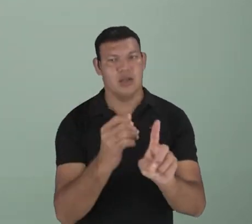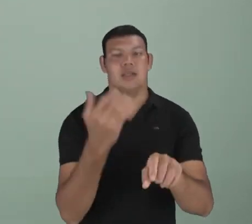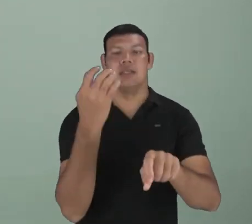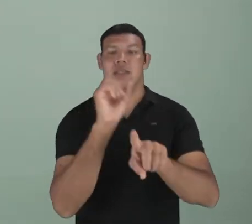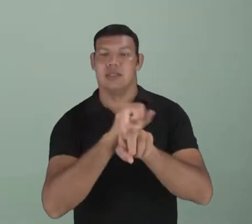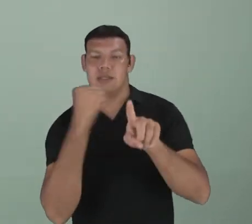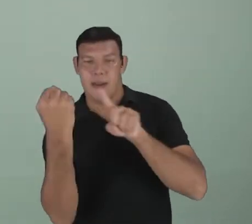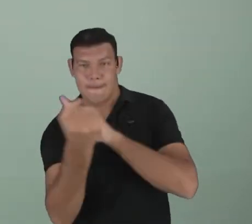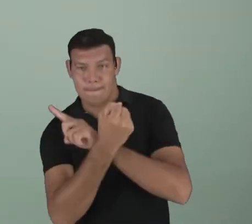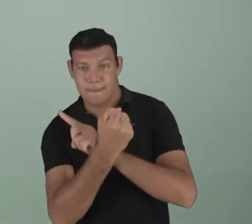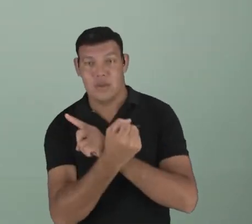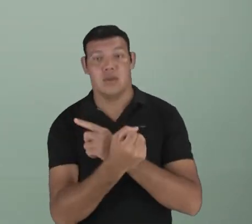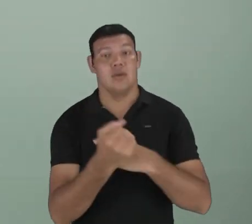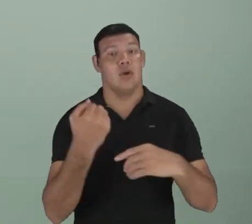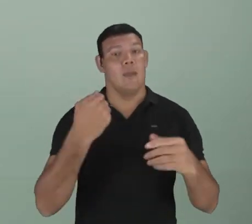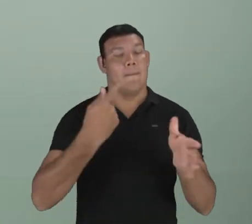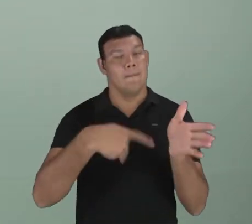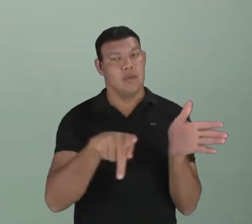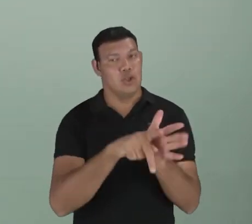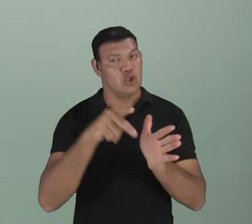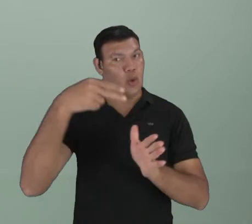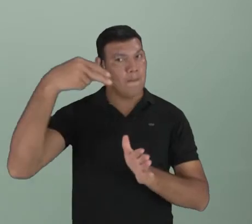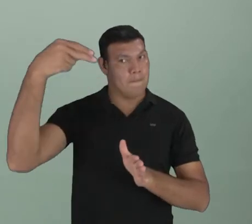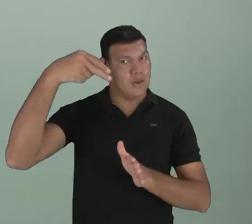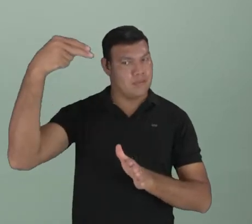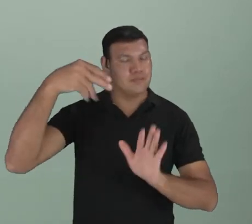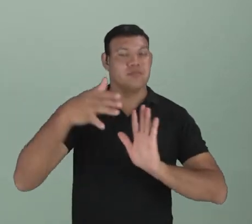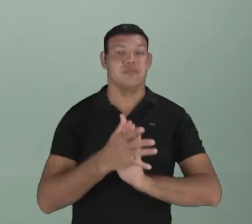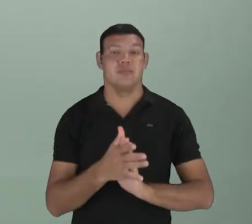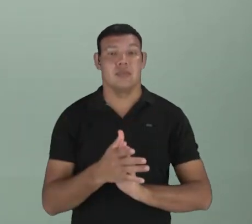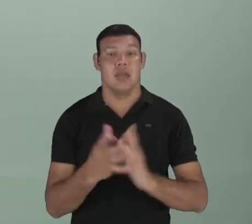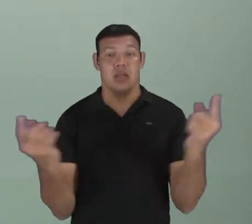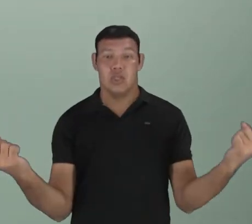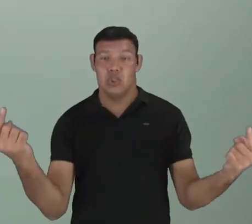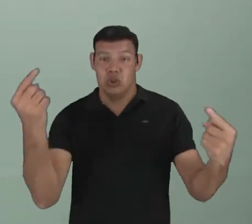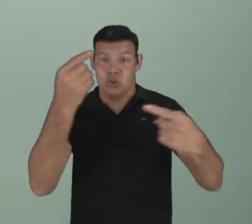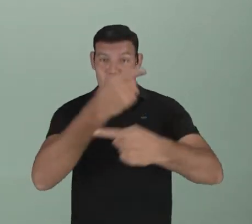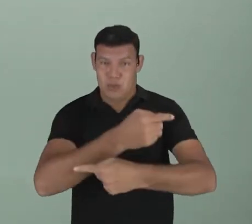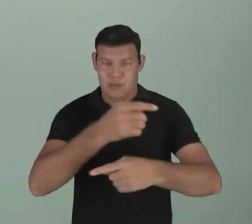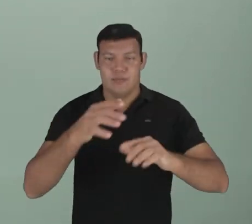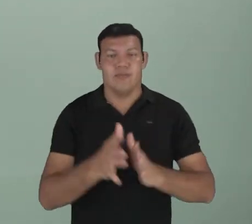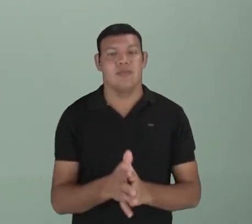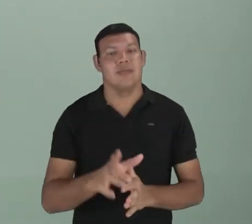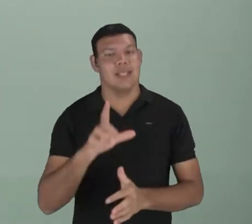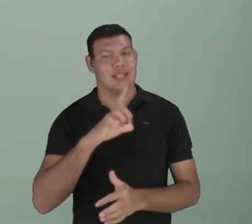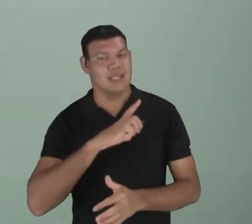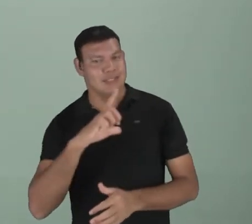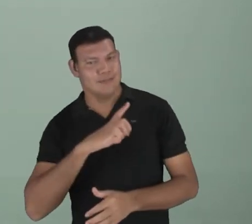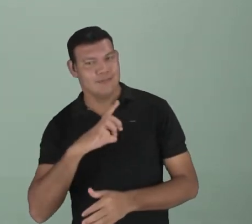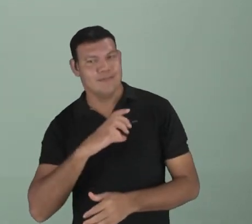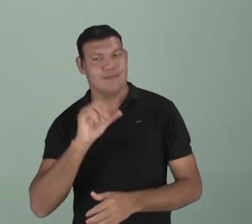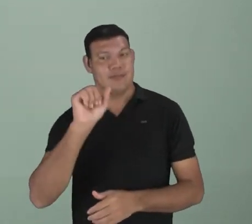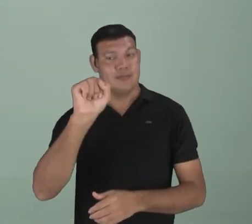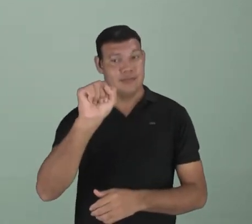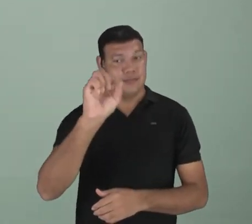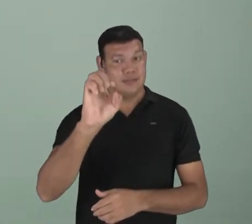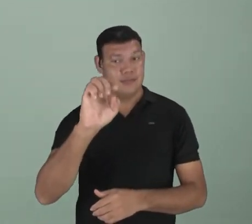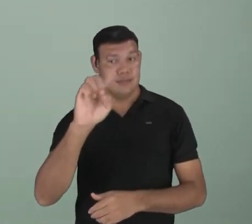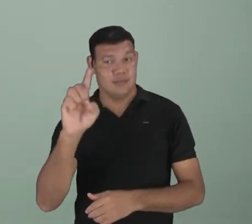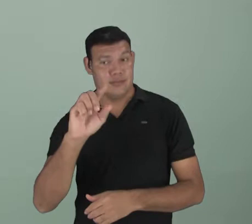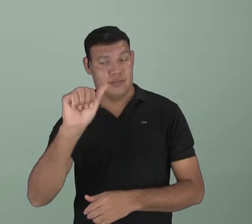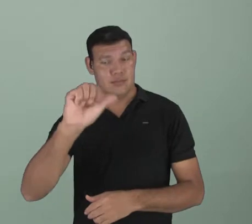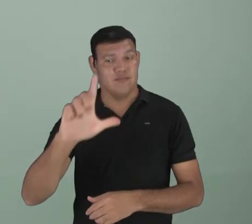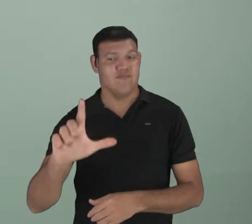políticas aí do território do Nordeste, tá, pessoal? E em contraponto, a gente tem a senzala, que era um